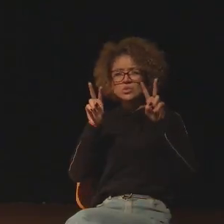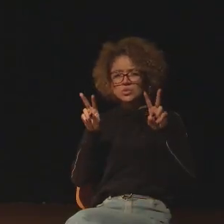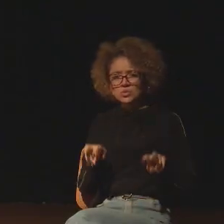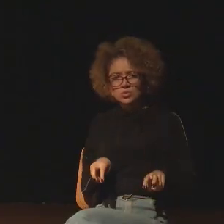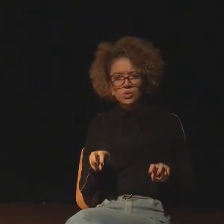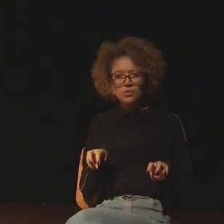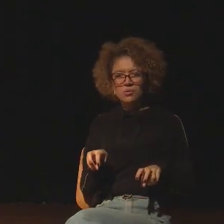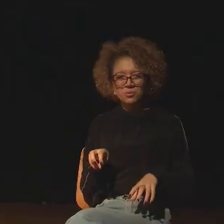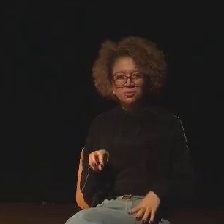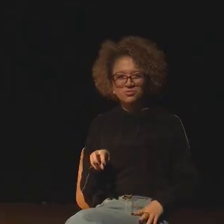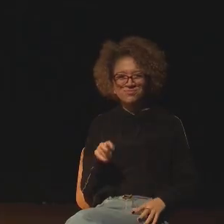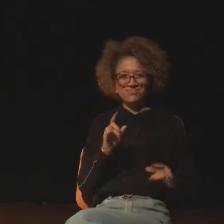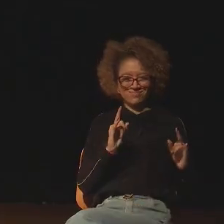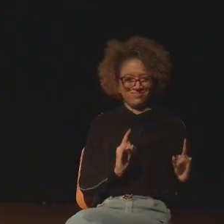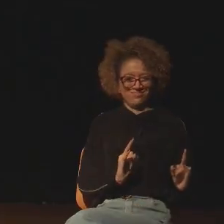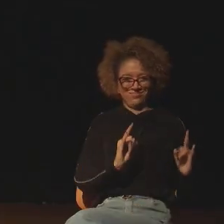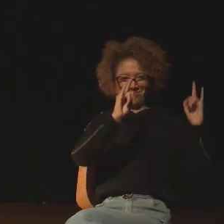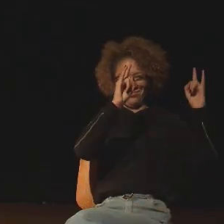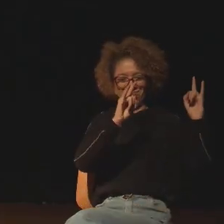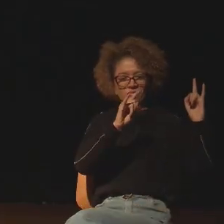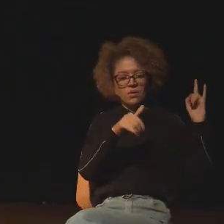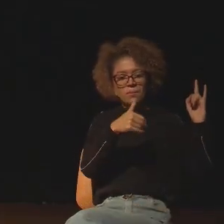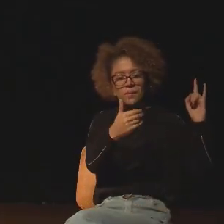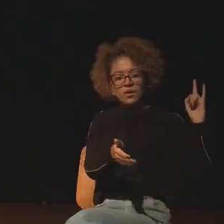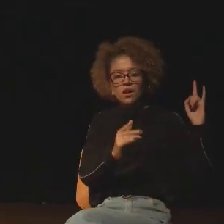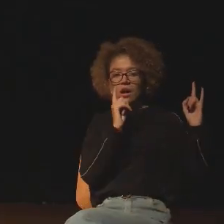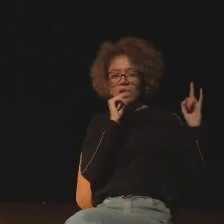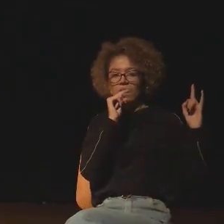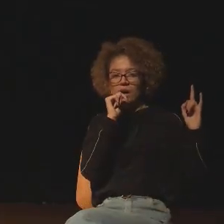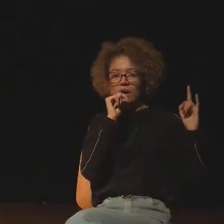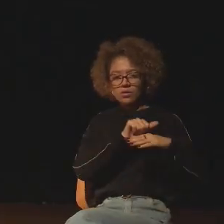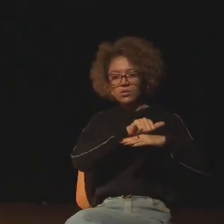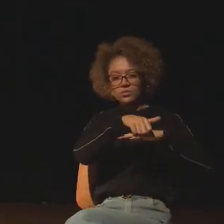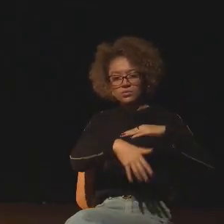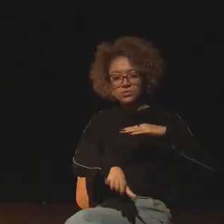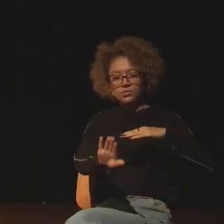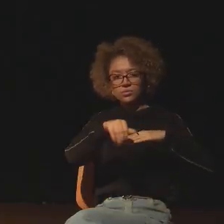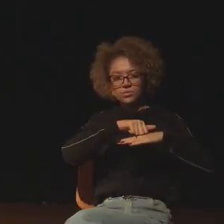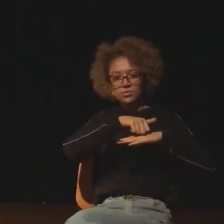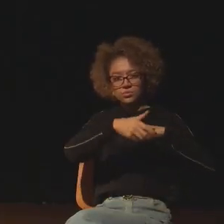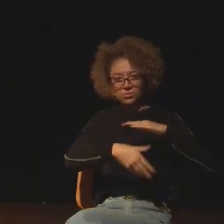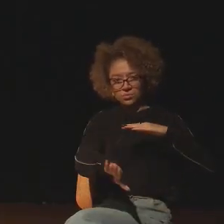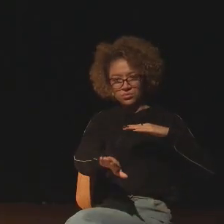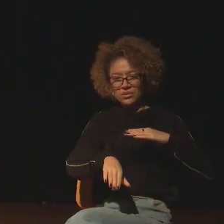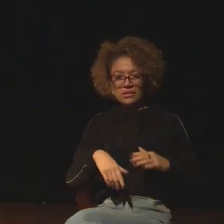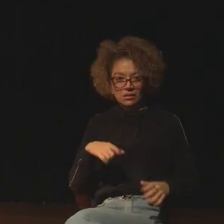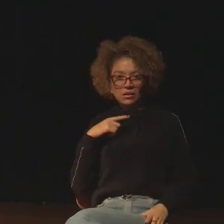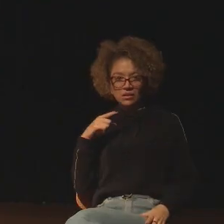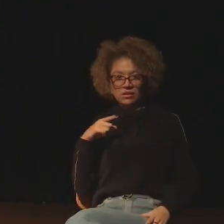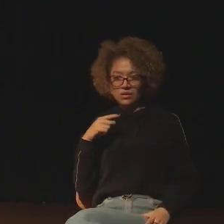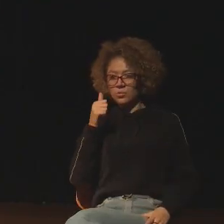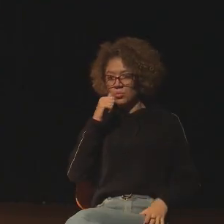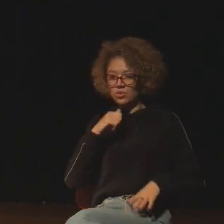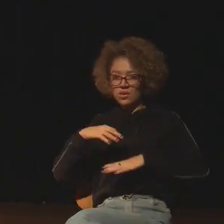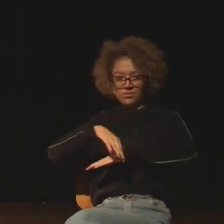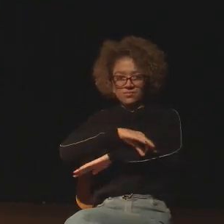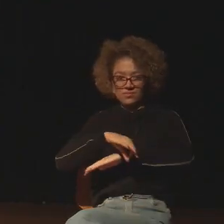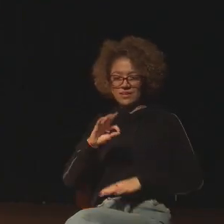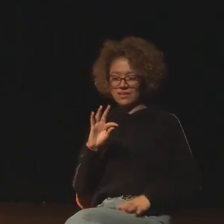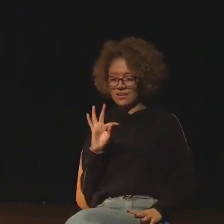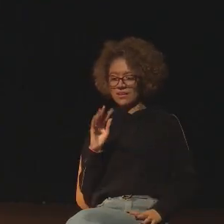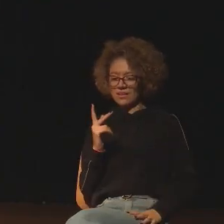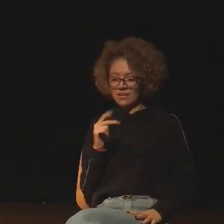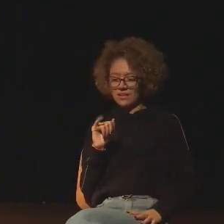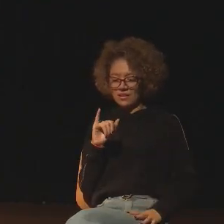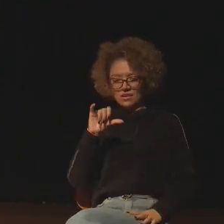parte lateral do museu. Porque a gente está aqui numa área de manancial, acho que todo mundo sabe. A arquiteta Thaís mostrou ali o mapa